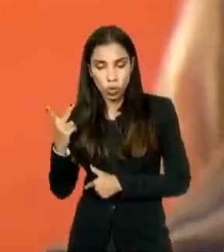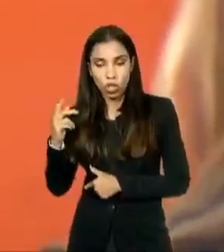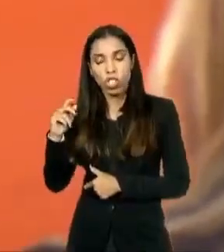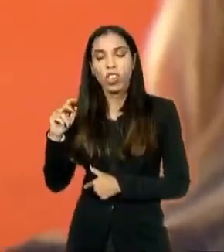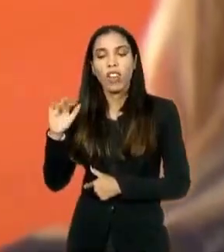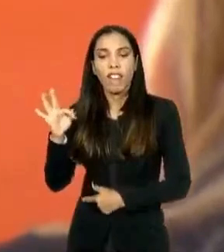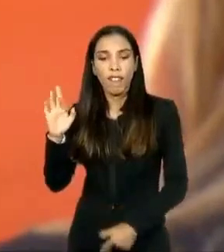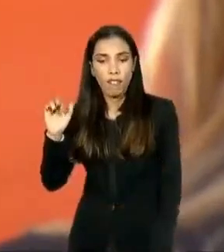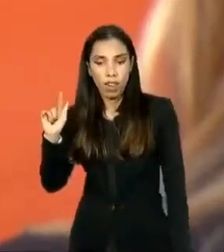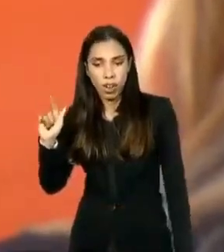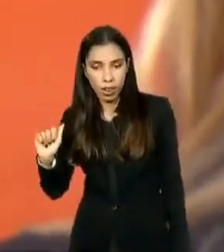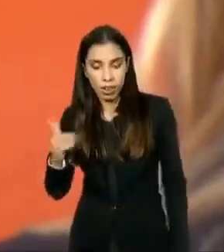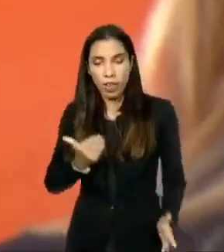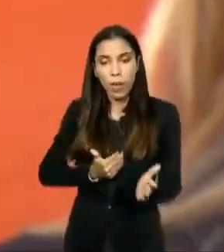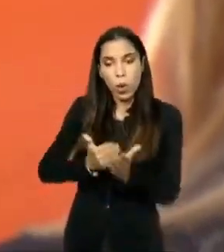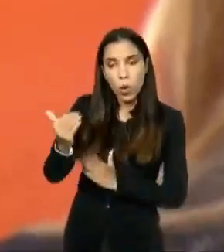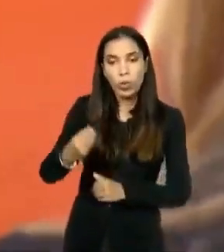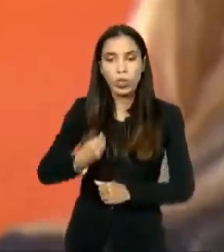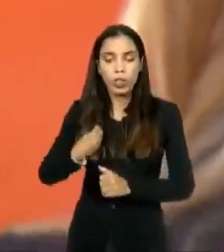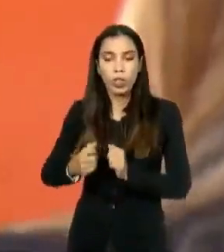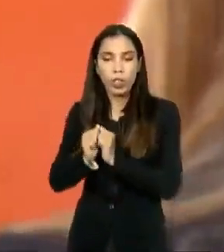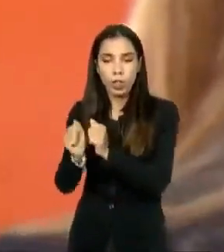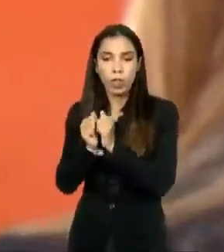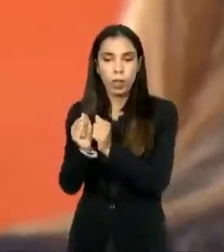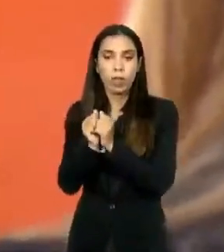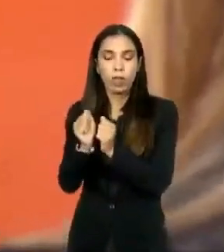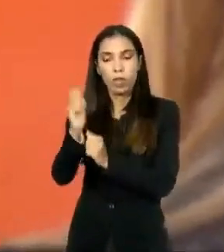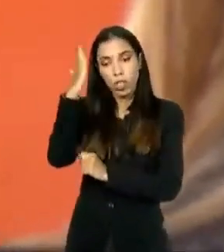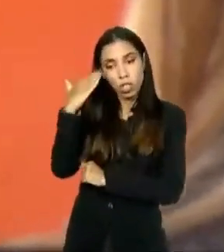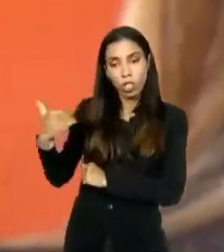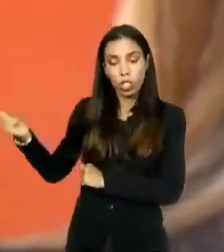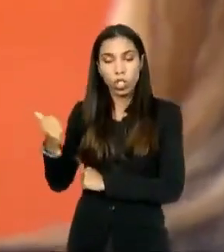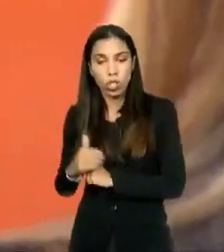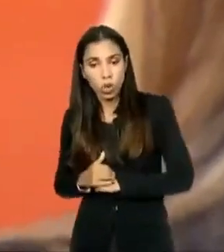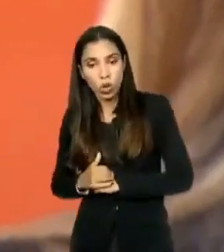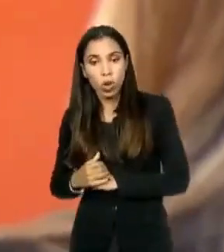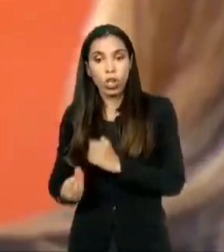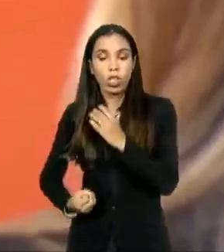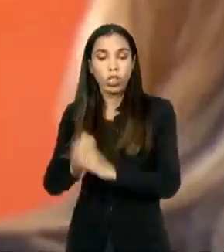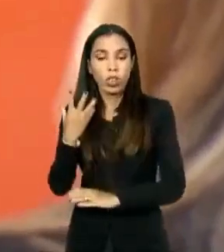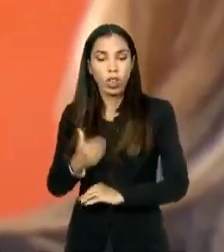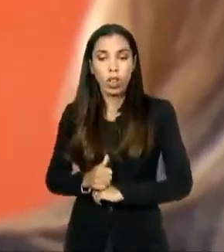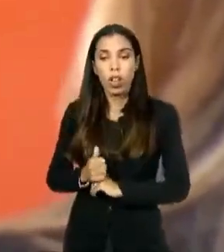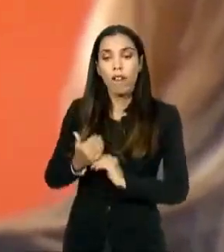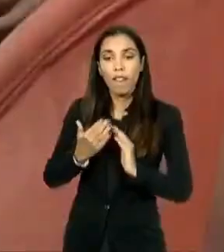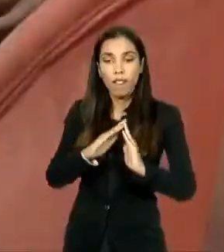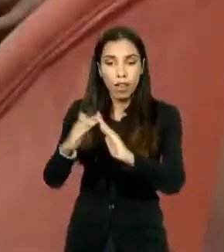E eu já comecei a conviver com essa turma. Então, me chamaram para esse make-off e surgiu o Favela do